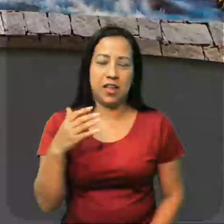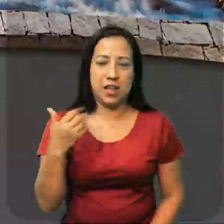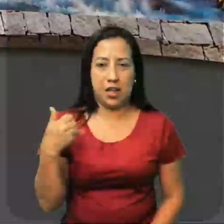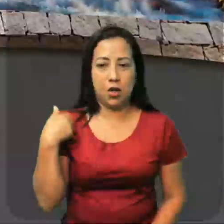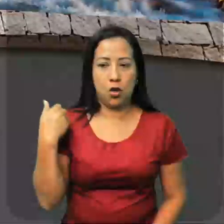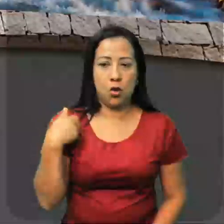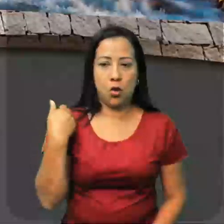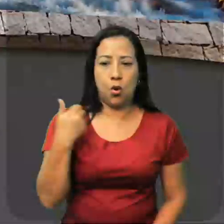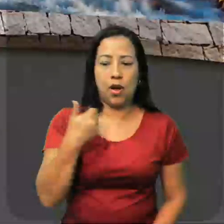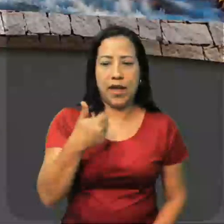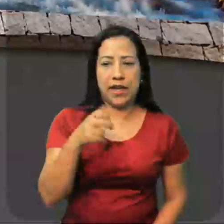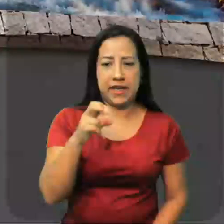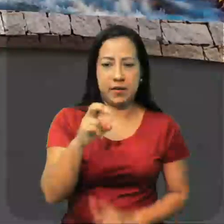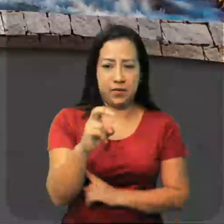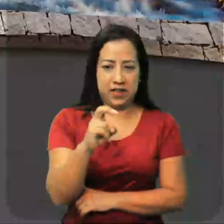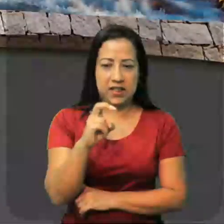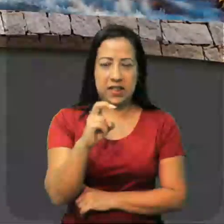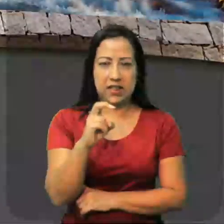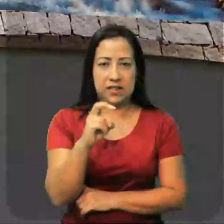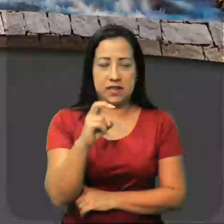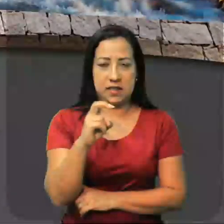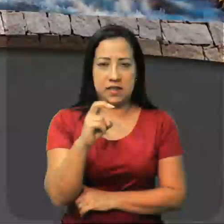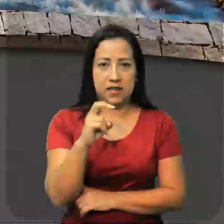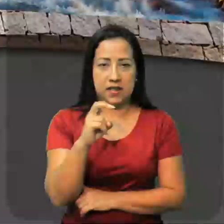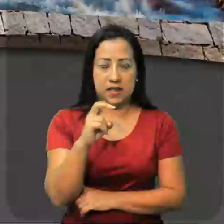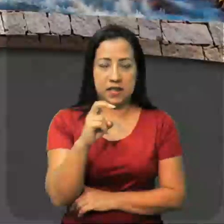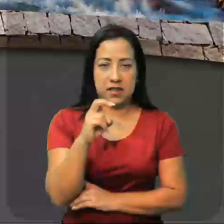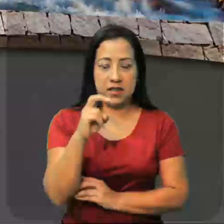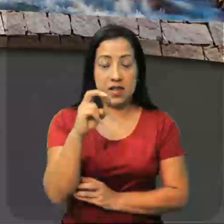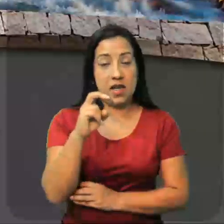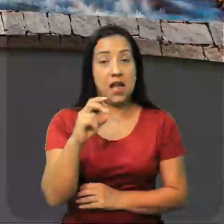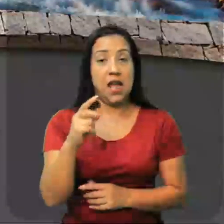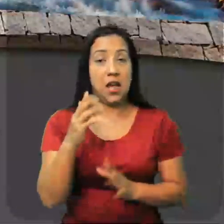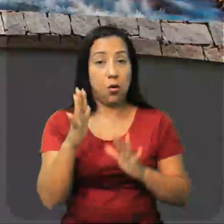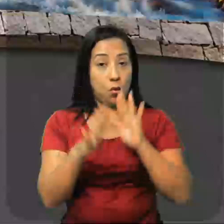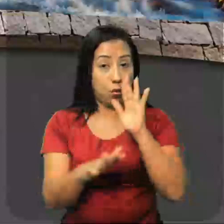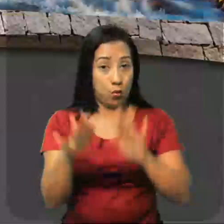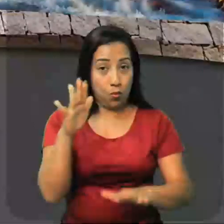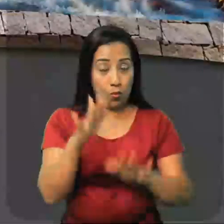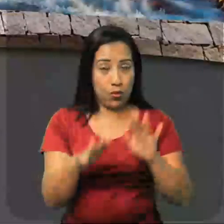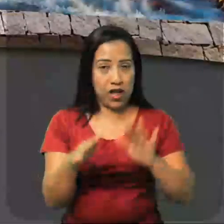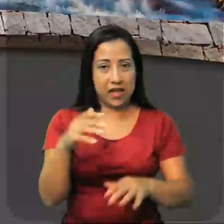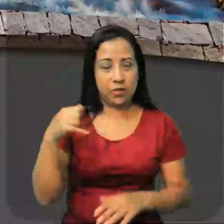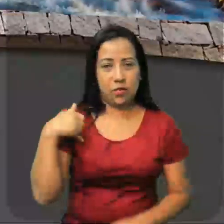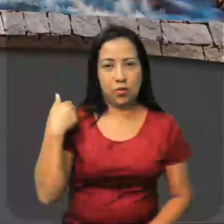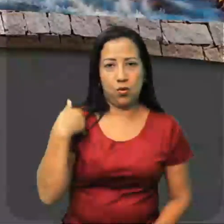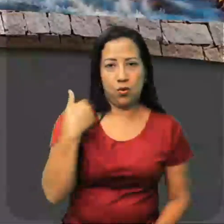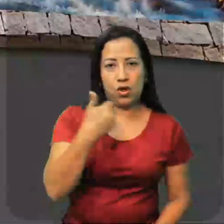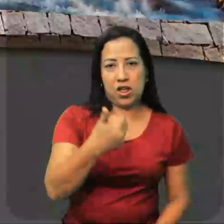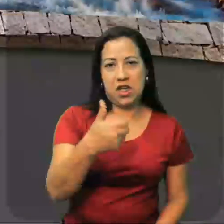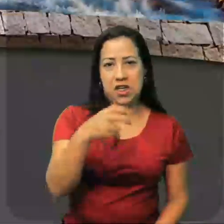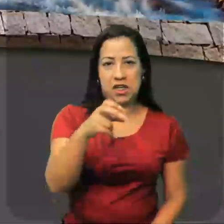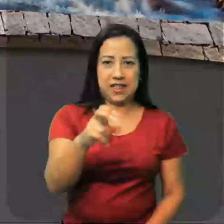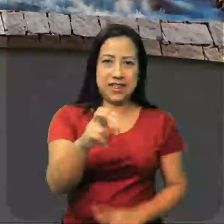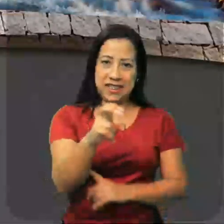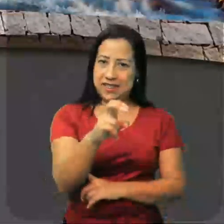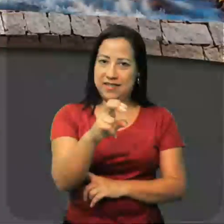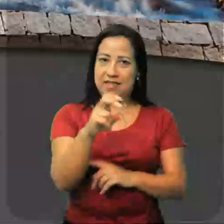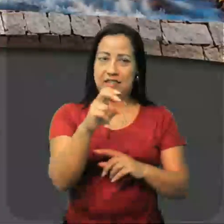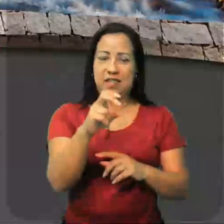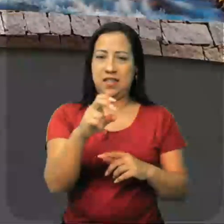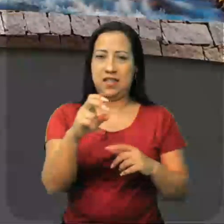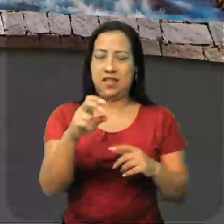o primeiro ciclo menstrual, tá, gente? Vamos ser bem claro aqui. Não significa dizer que é 15 anos, não. E o último